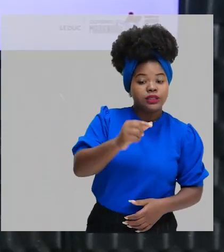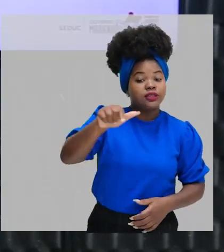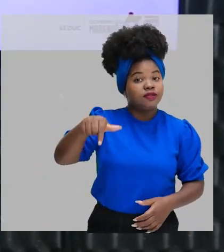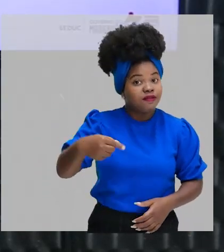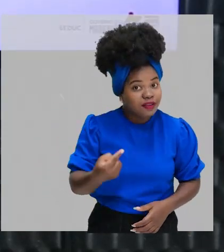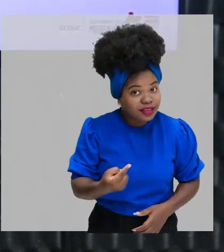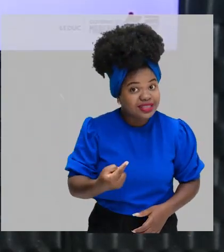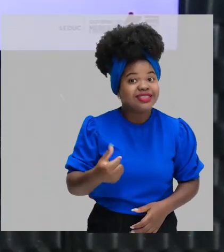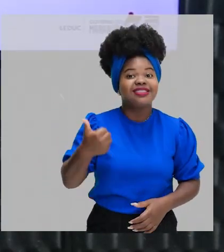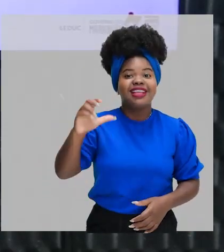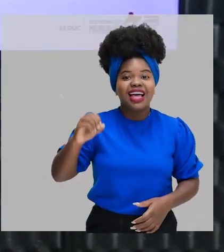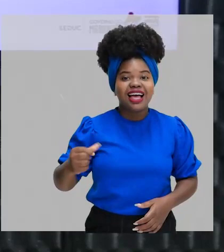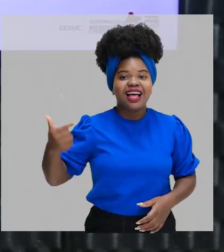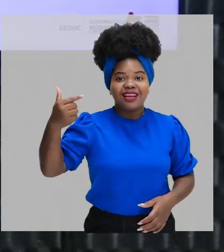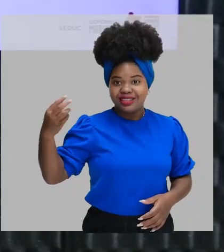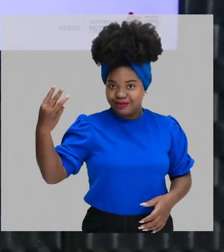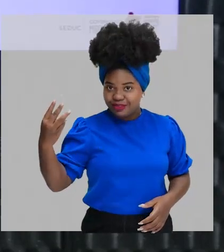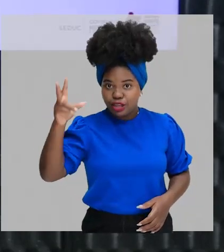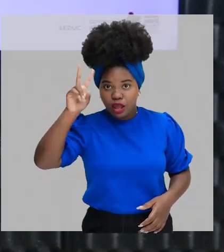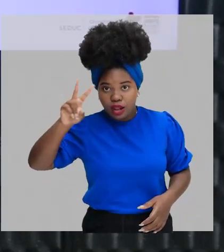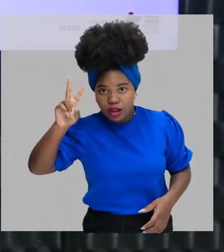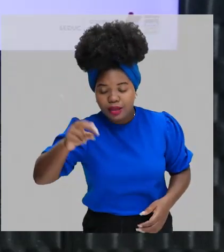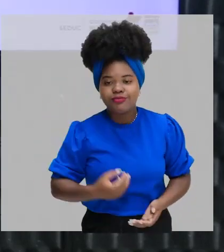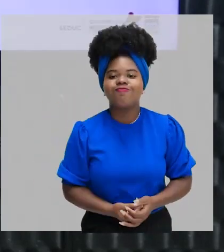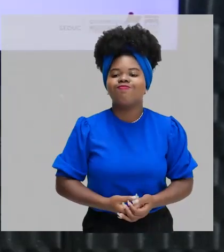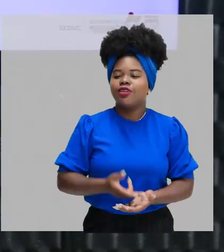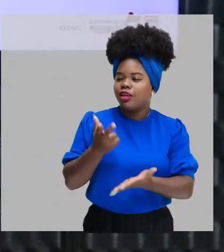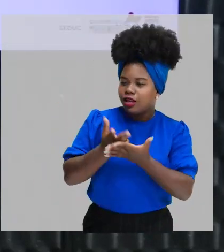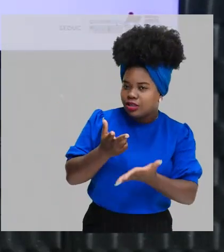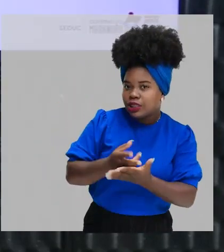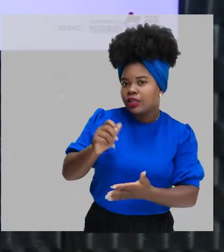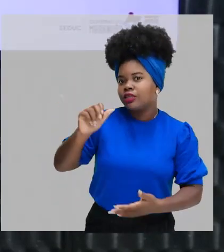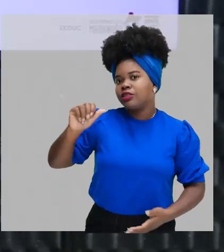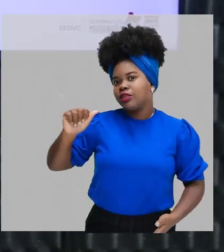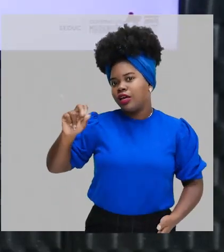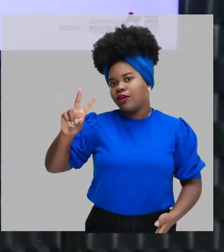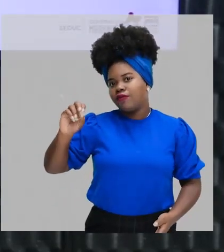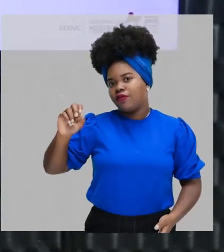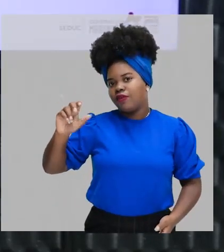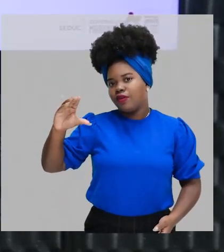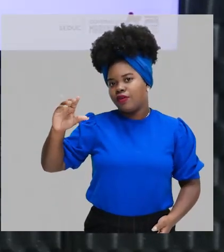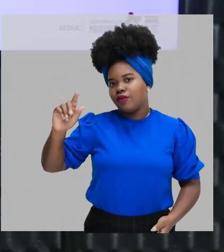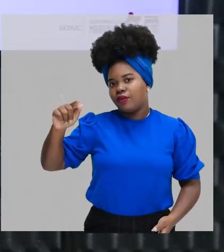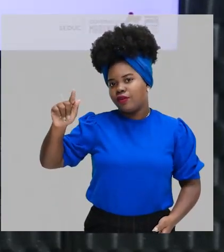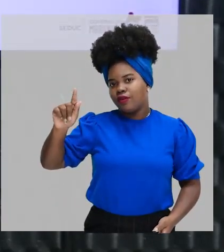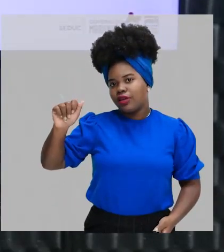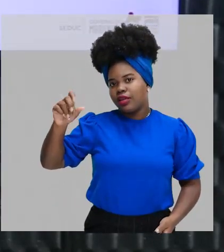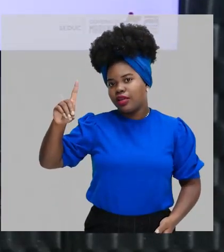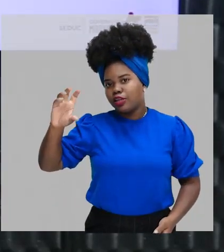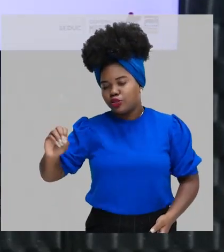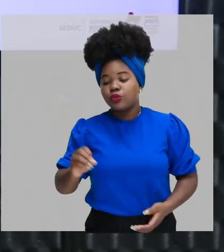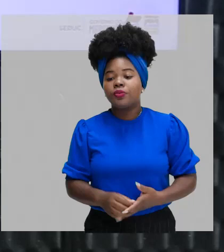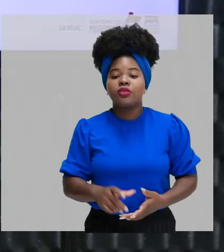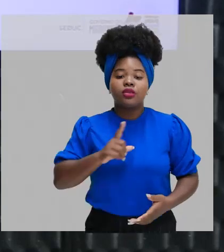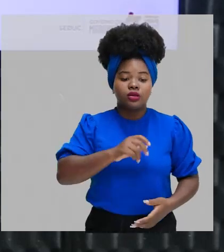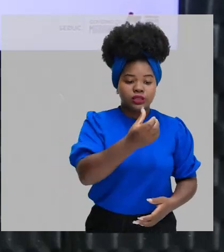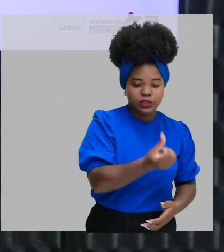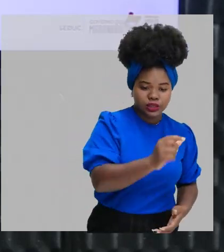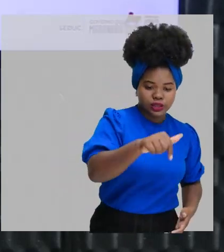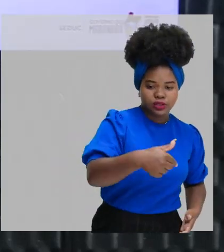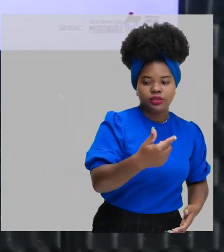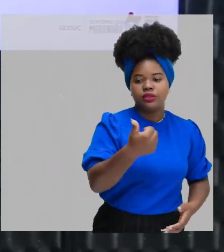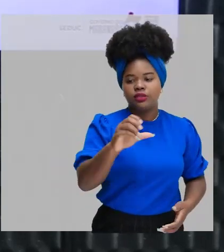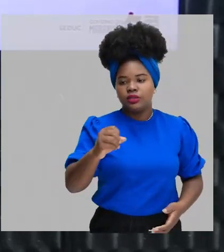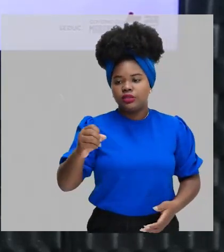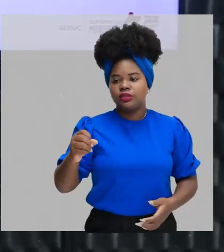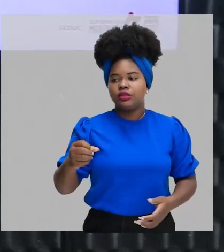vezes 10 elevado a 23, a constante de Avogadro. Enquanto nós temos 6 vezes 10 elevado a